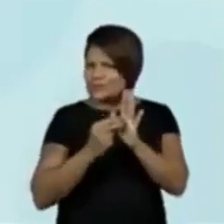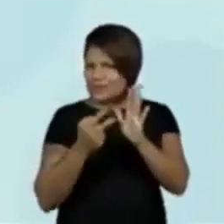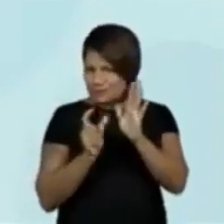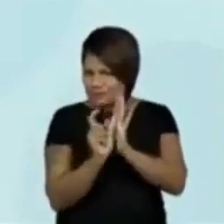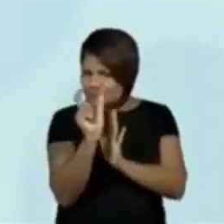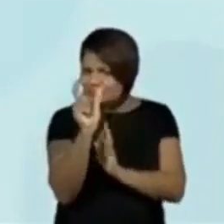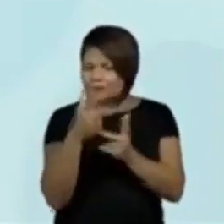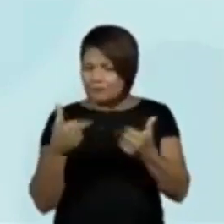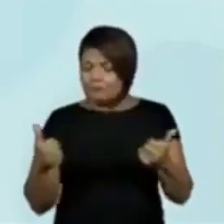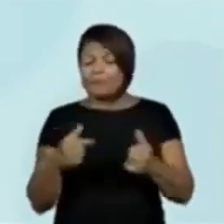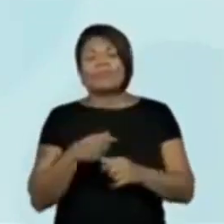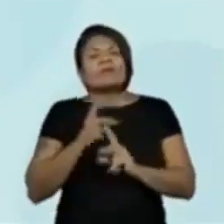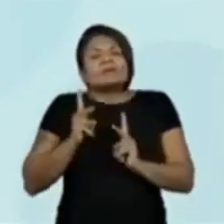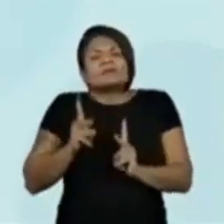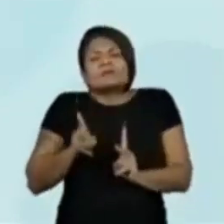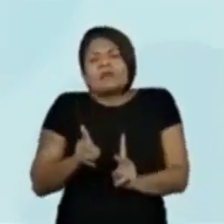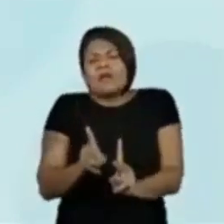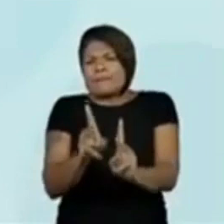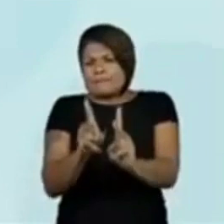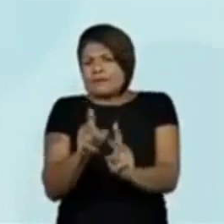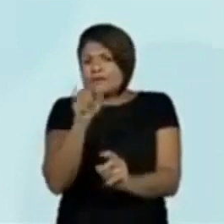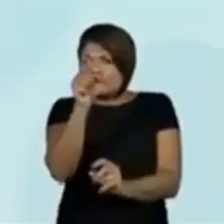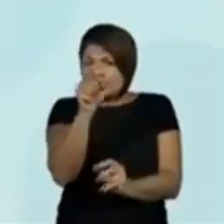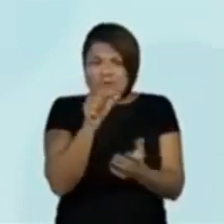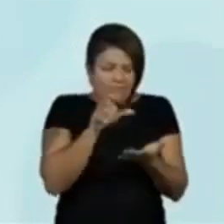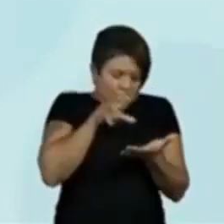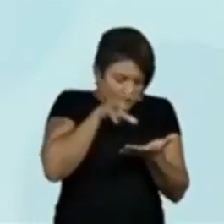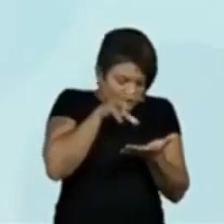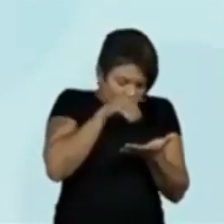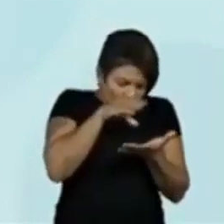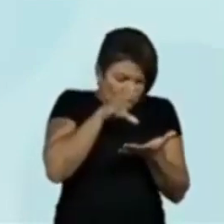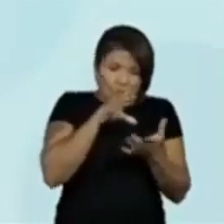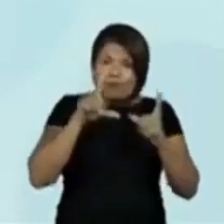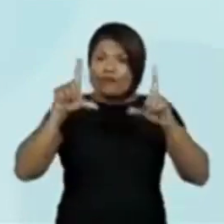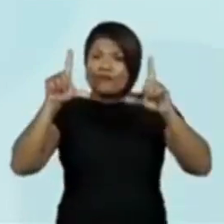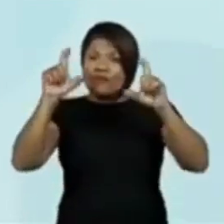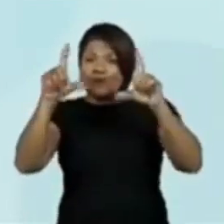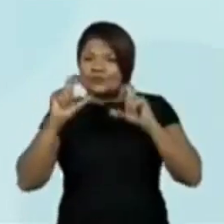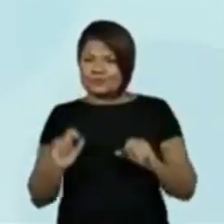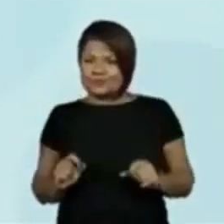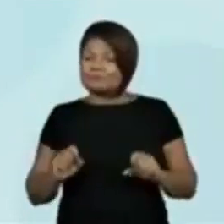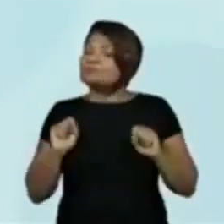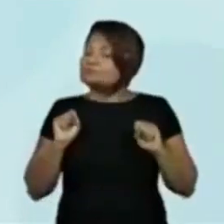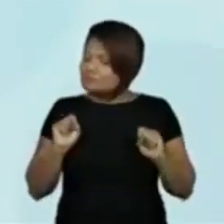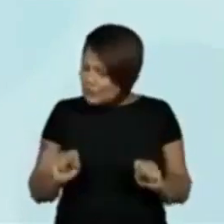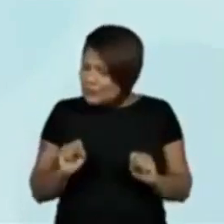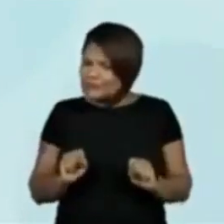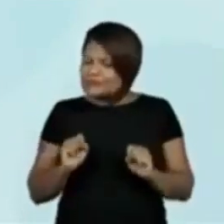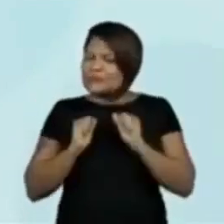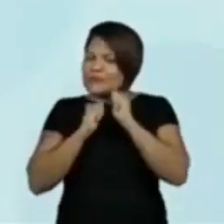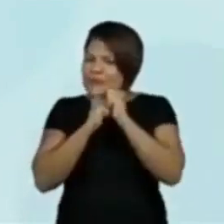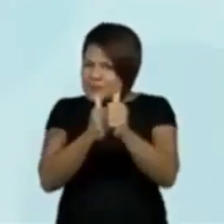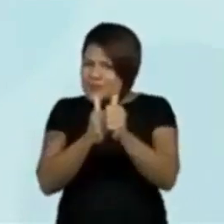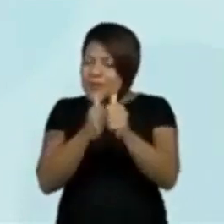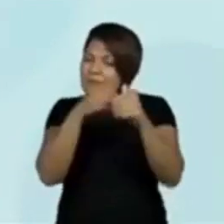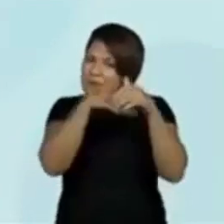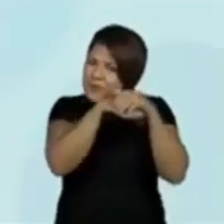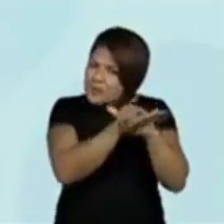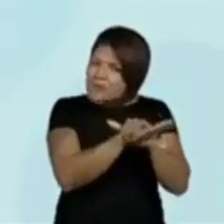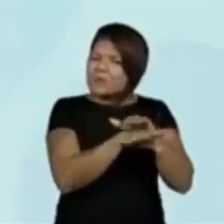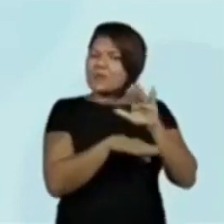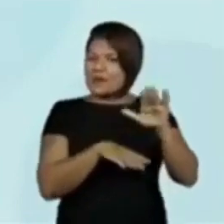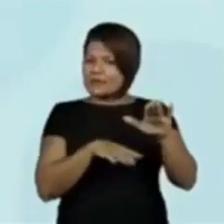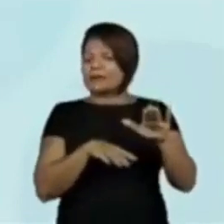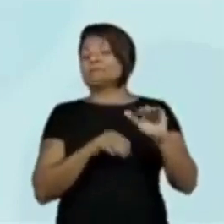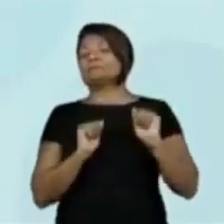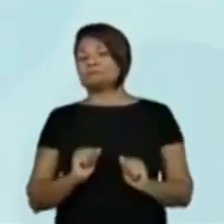sempre tire uma foto da tela da TV, um print aí se você estiver acompanhando pelo aplicativo do